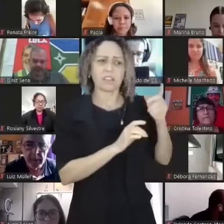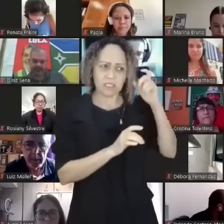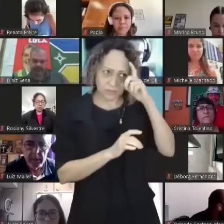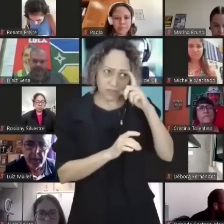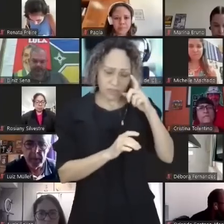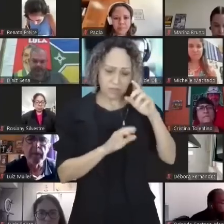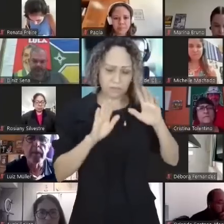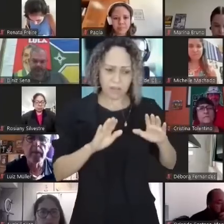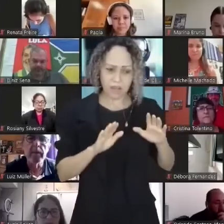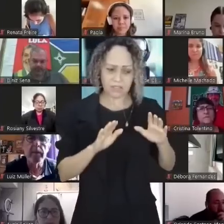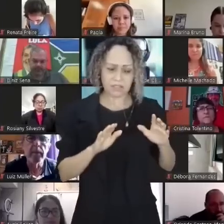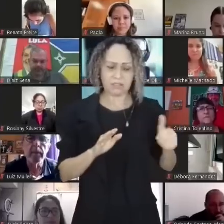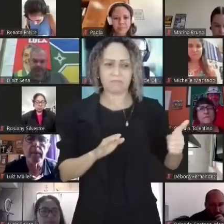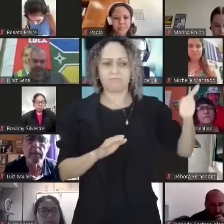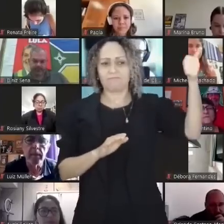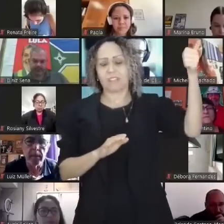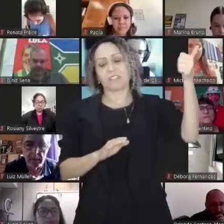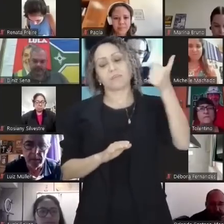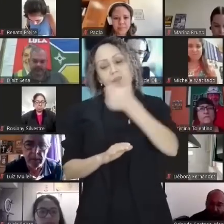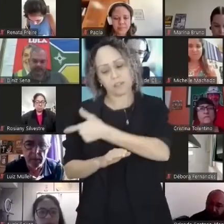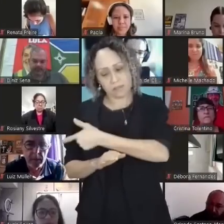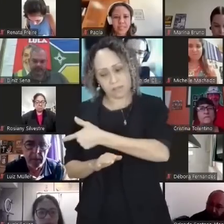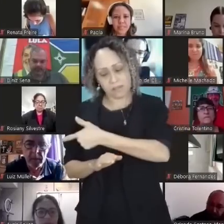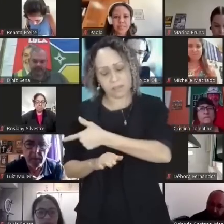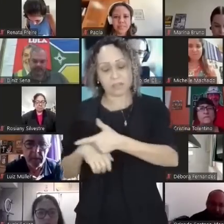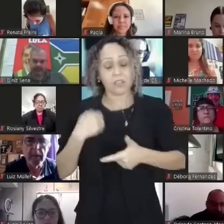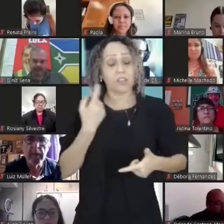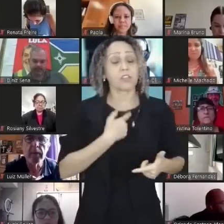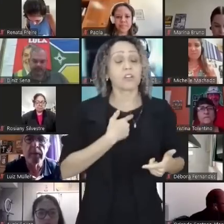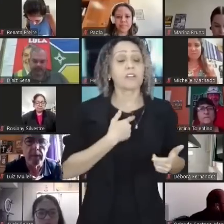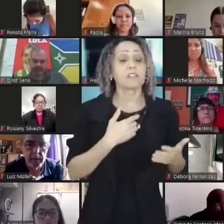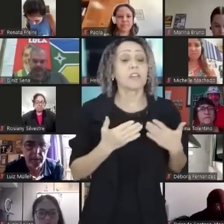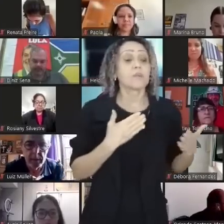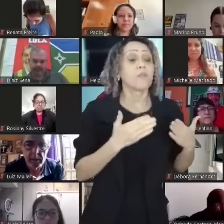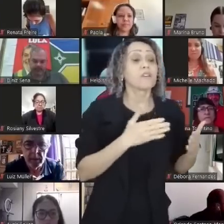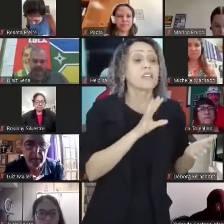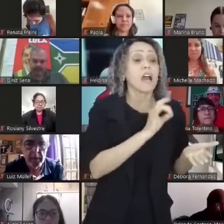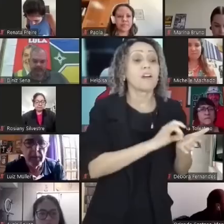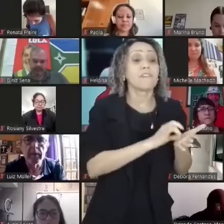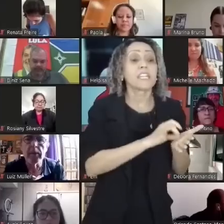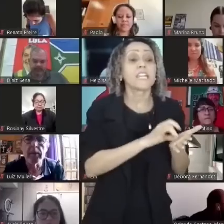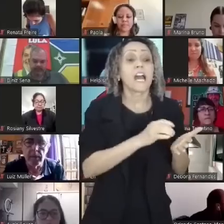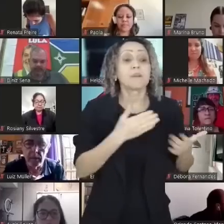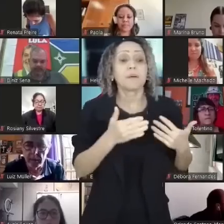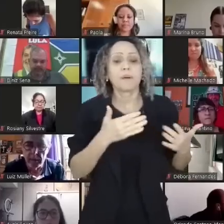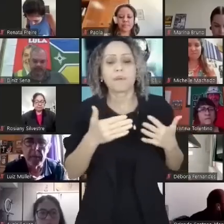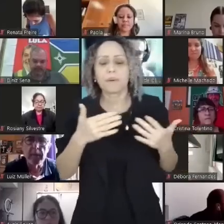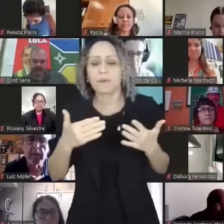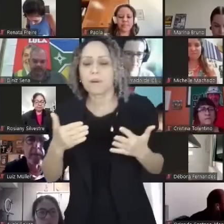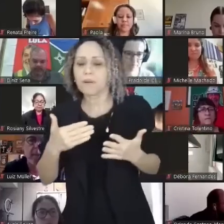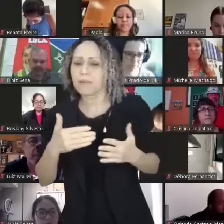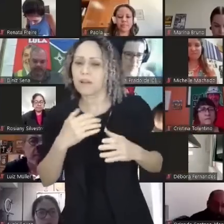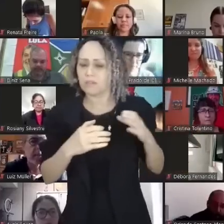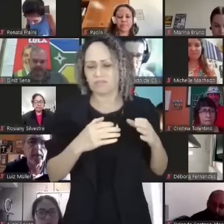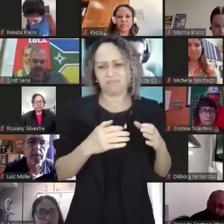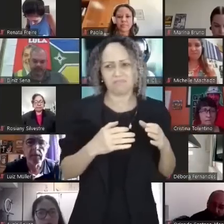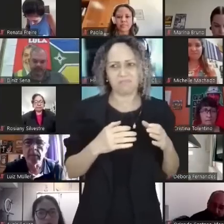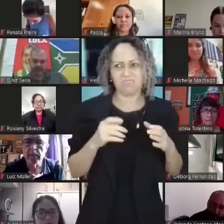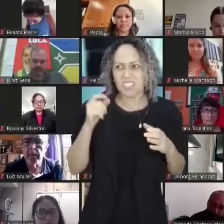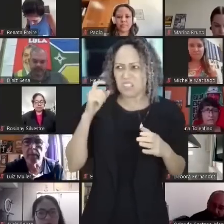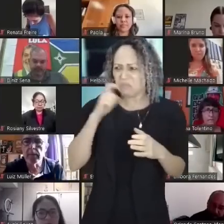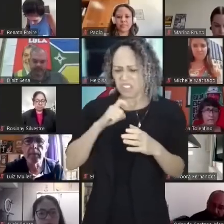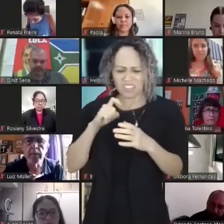queremos discutir a verdade com esse povo e só interessa discutir a verdade eu não acredito que o governo de quem é o eleição